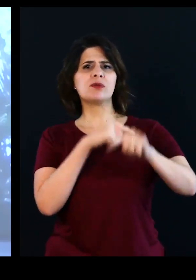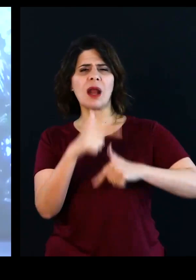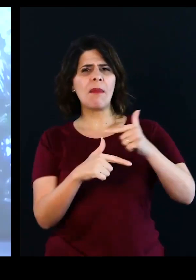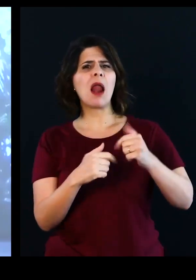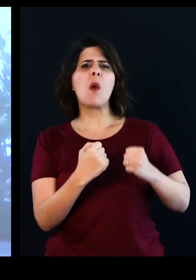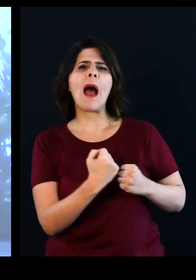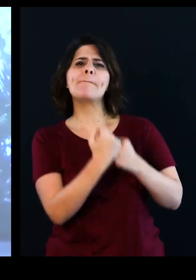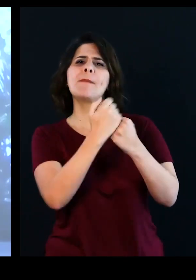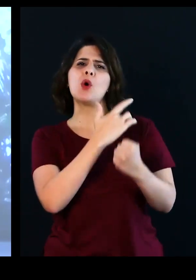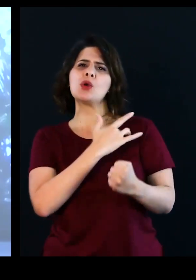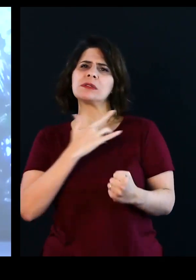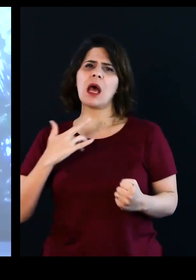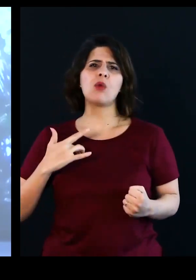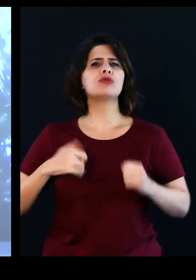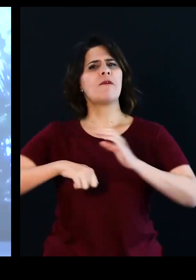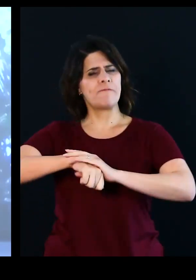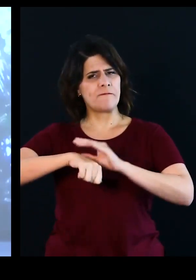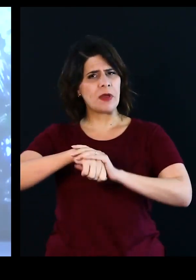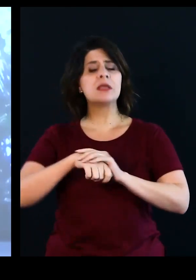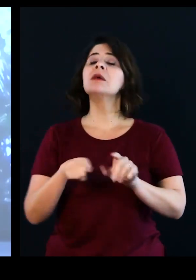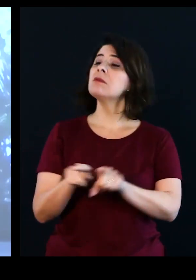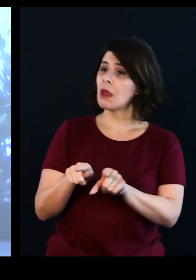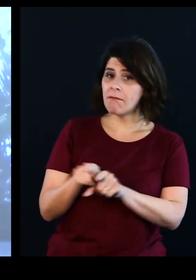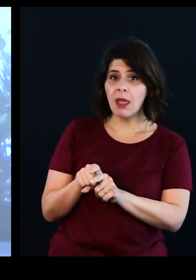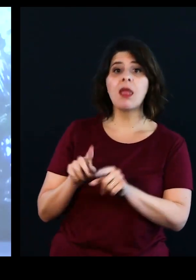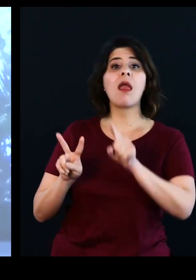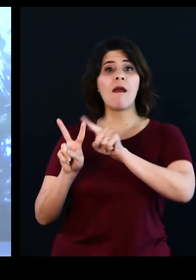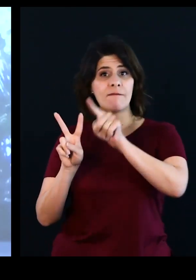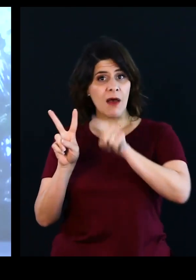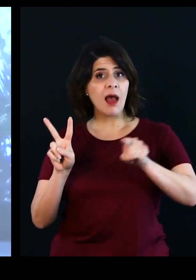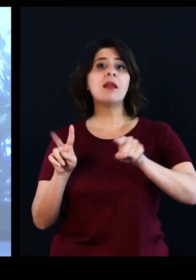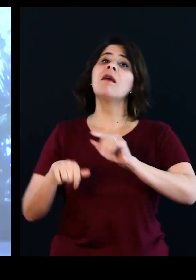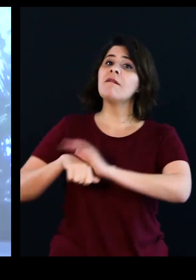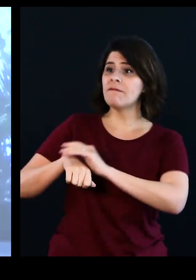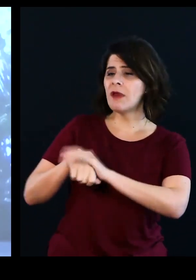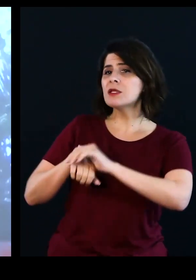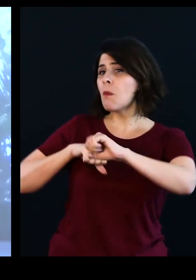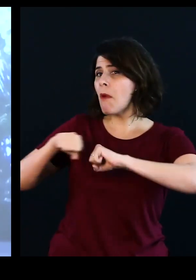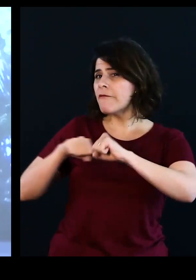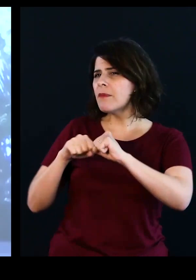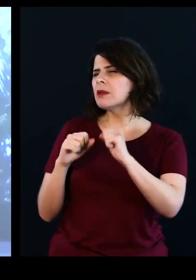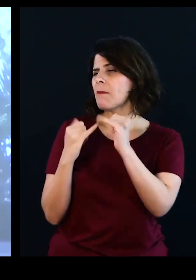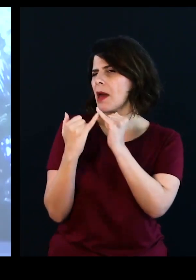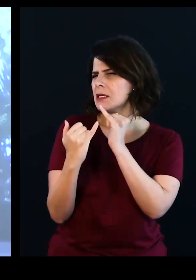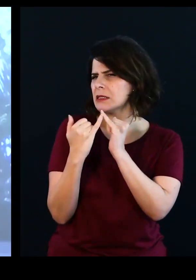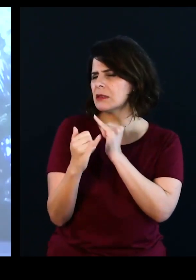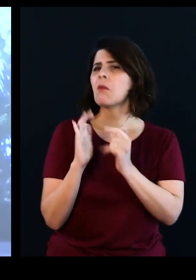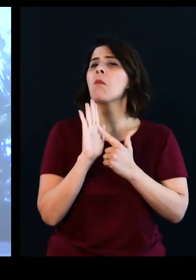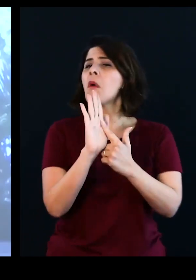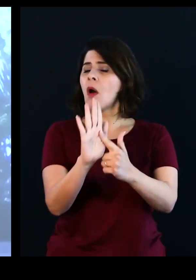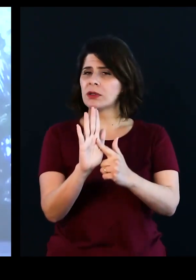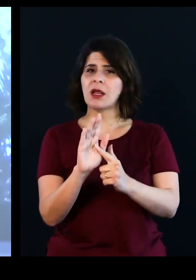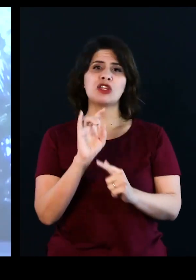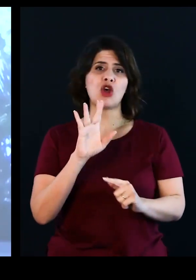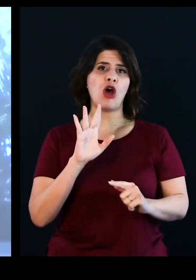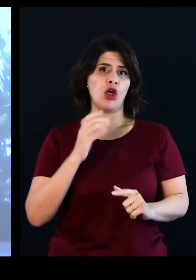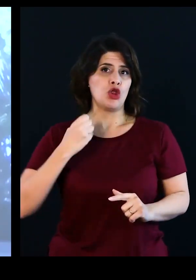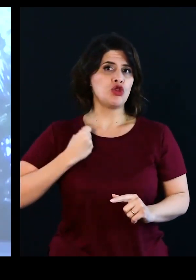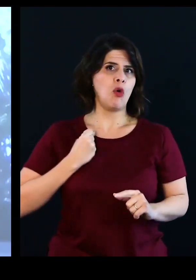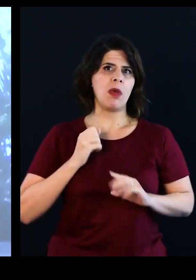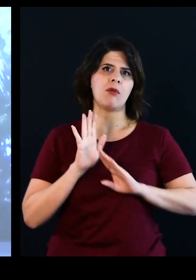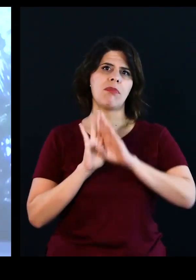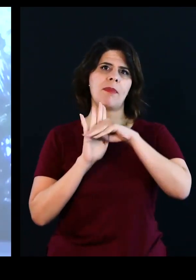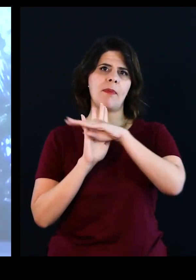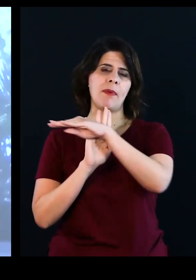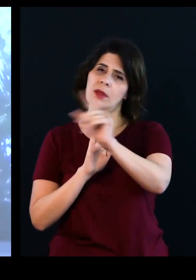saúde no Brasil. A Vale também fez um movimento muito parecido, só para dar sim alguns números. Eu acho que não são só números, mas